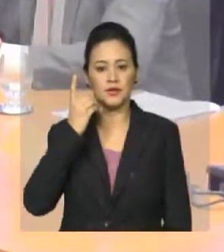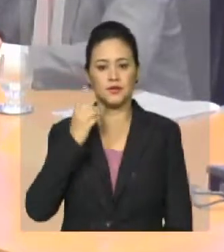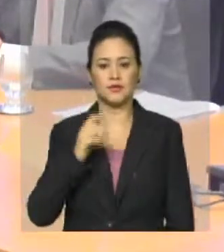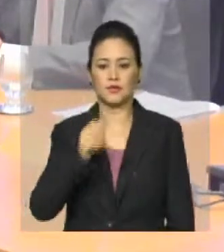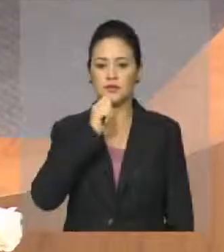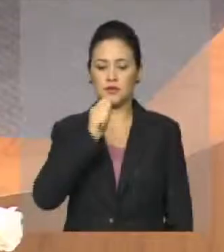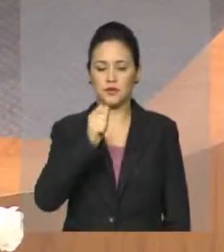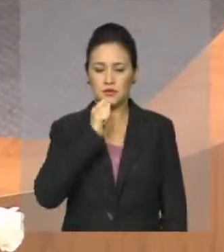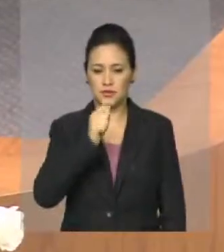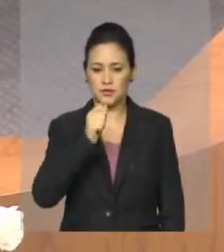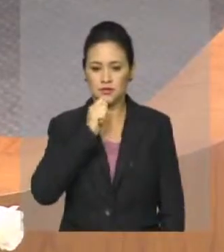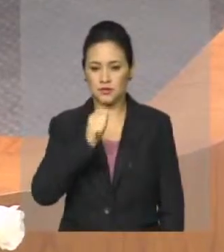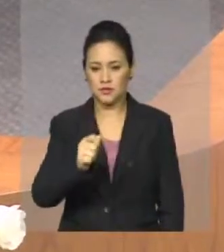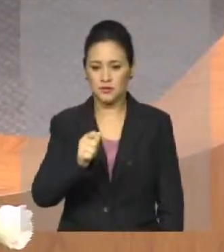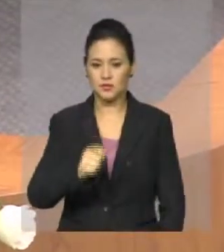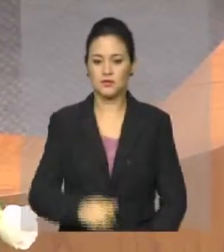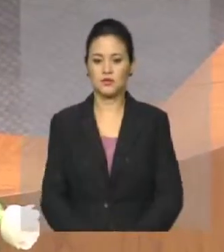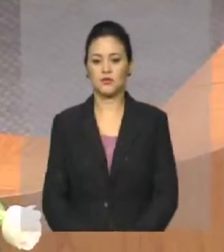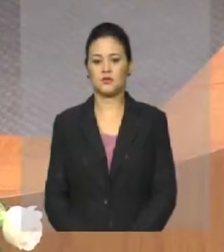internautas.